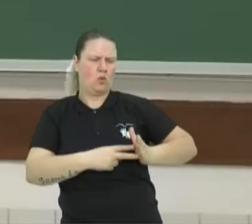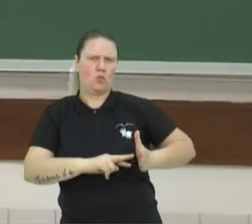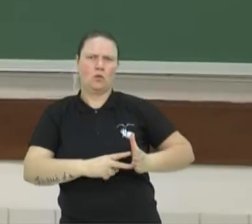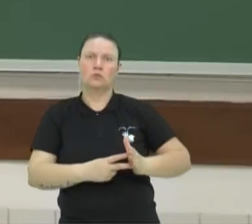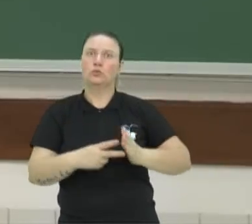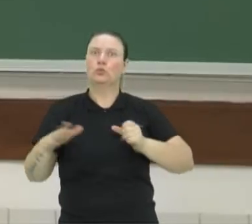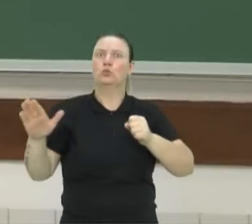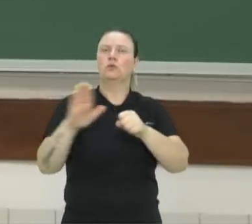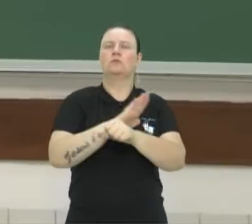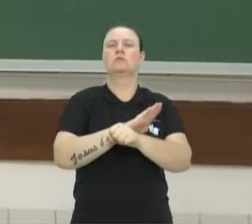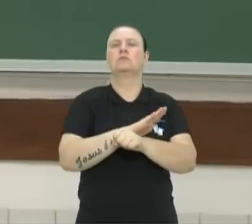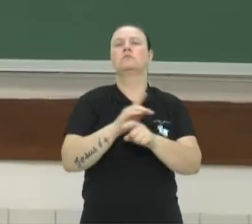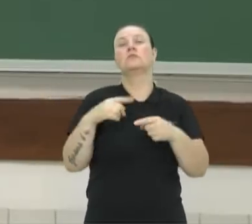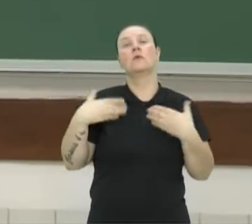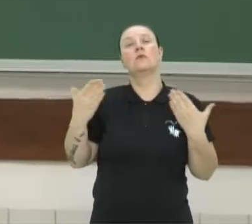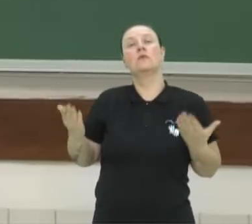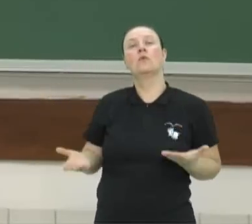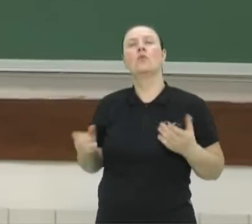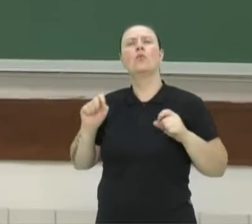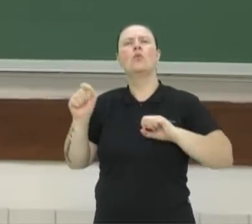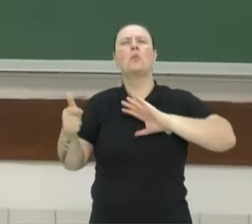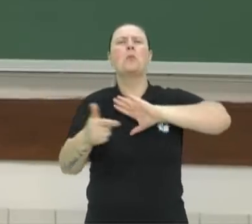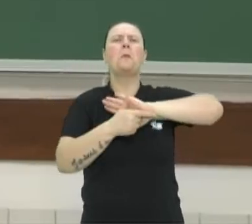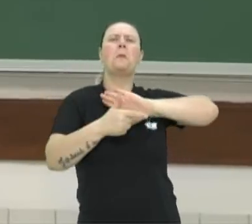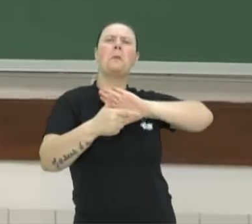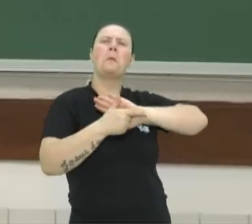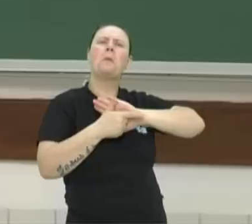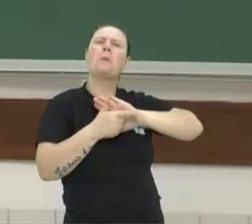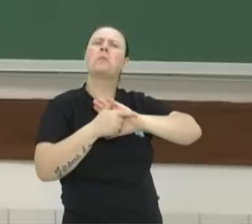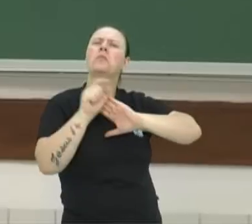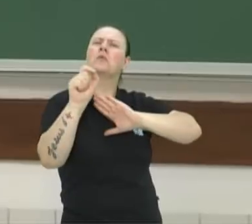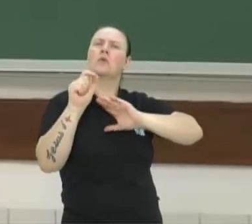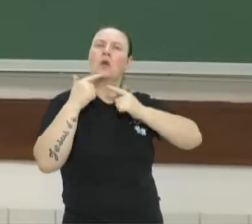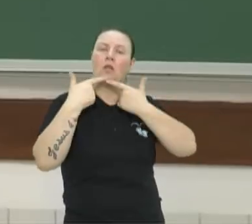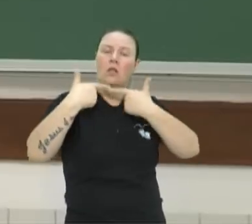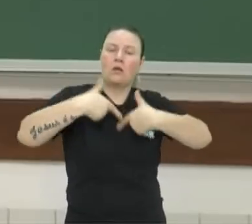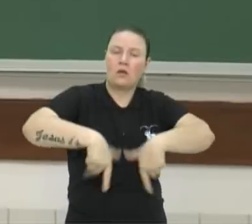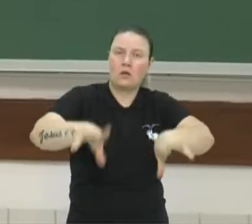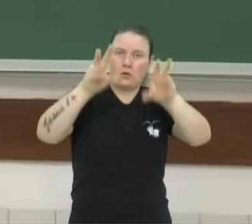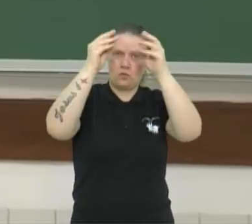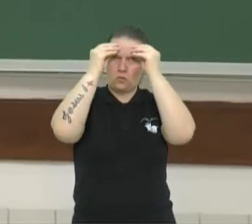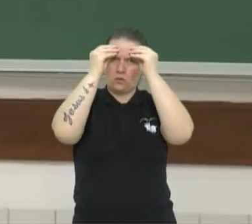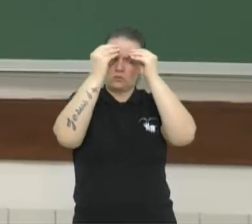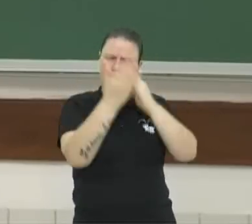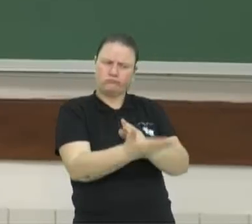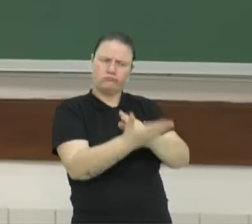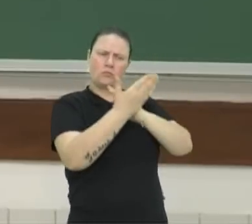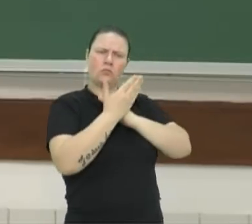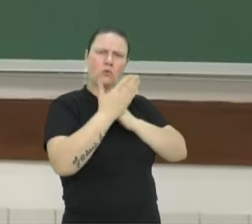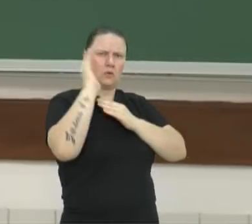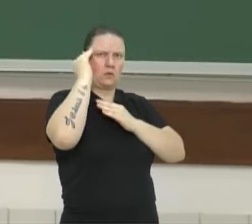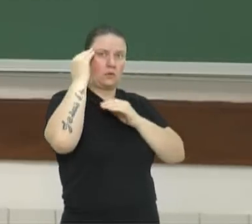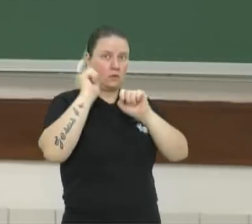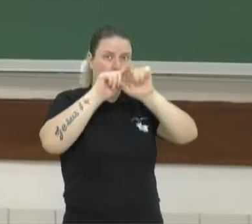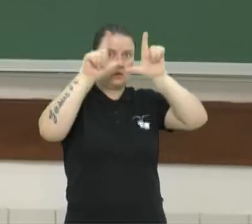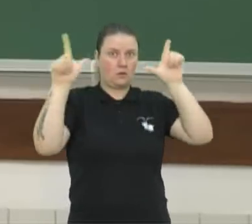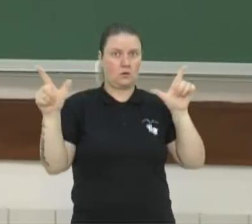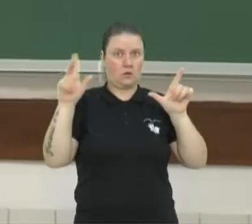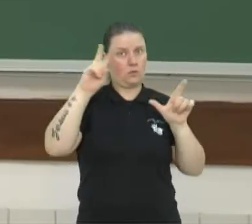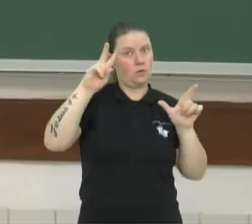nesse gênero caos, qual é o papel da linguagem apresentada? Em que ela nos ajuda a compreender melhor o caos? Vamos acompanhar